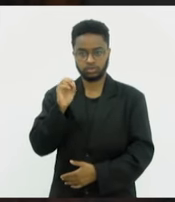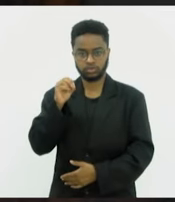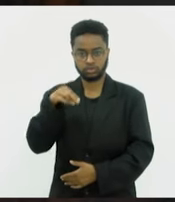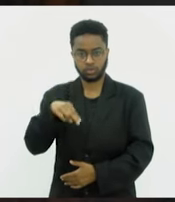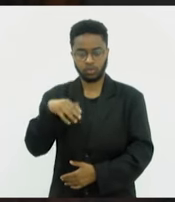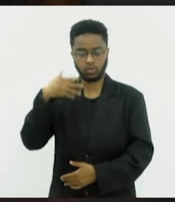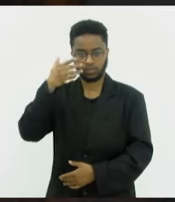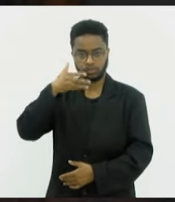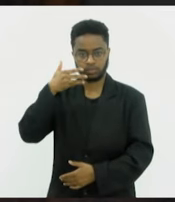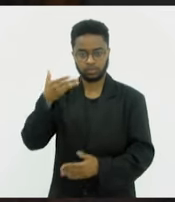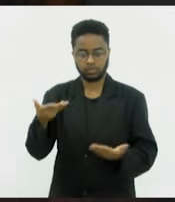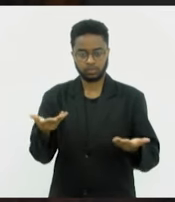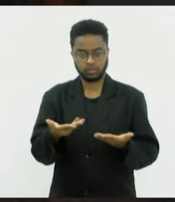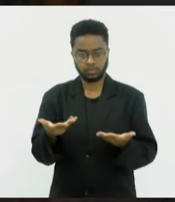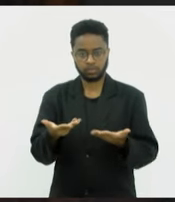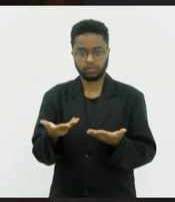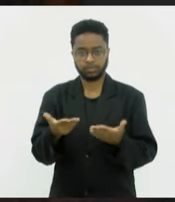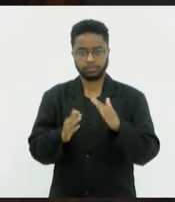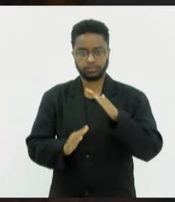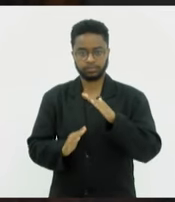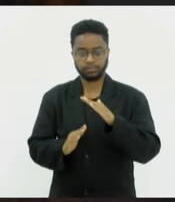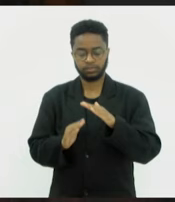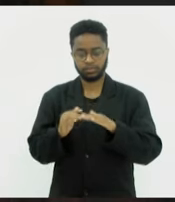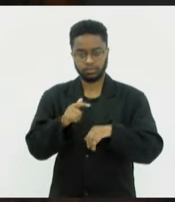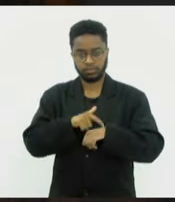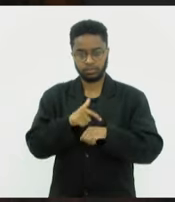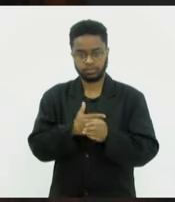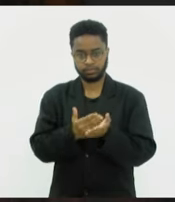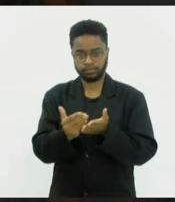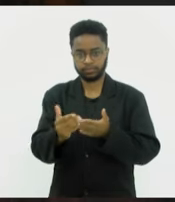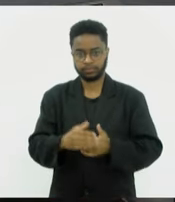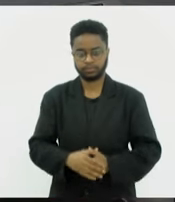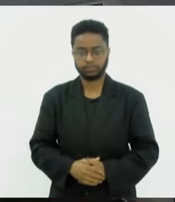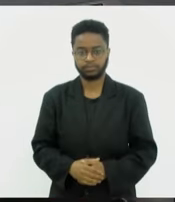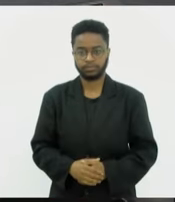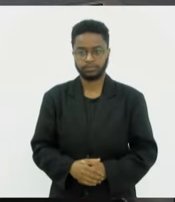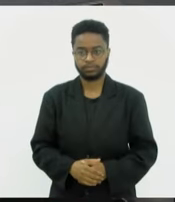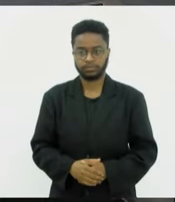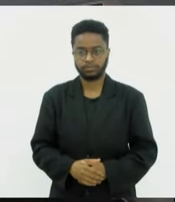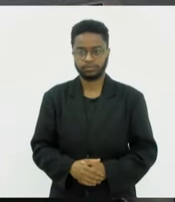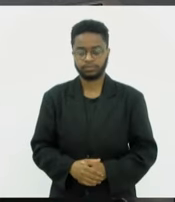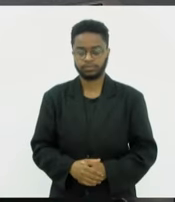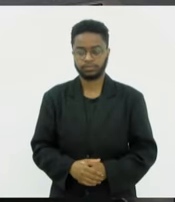que faça uso da palavra no expediente inicial.